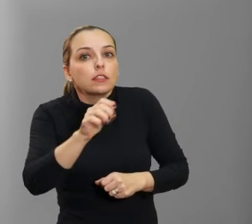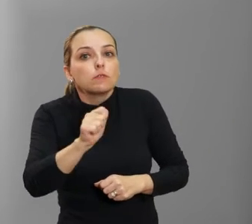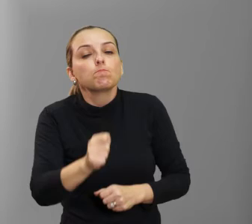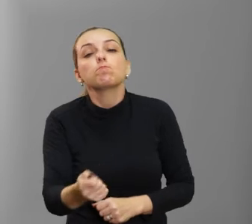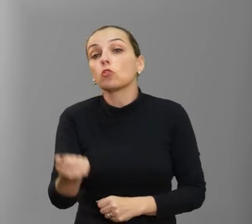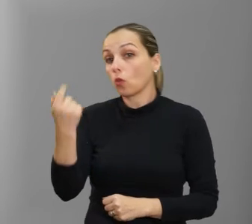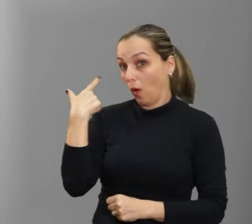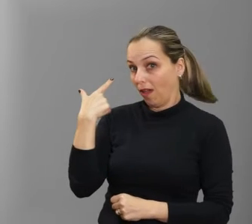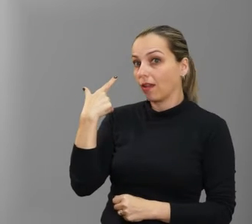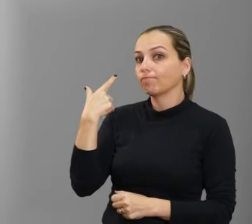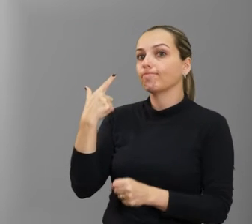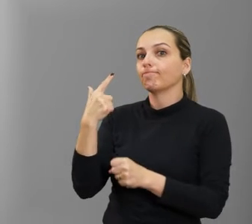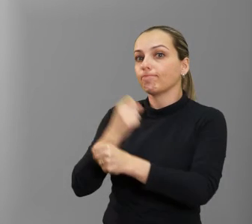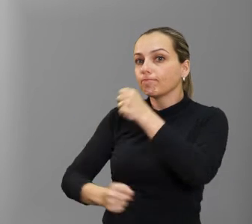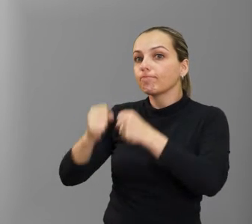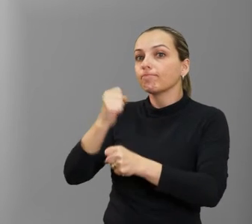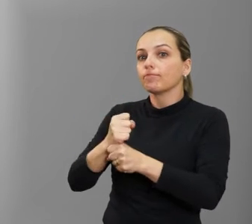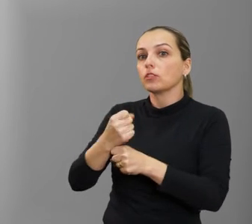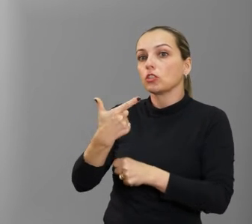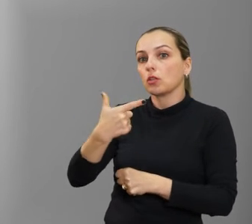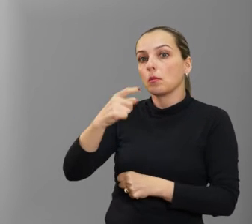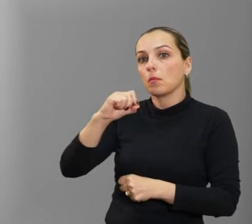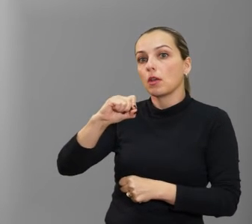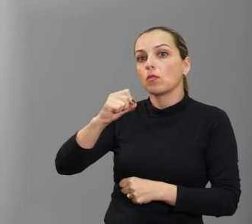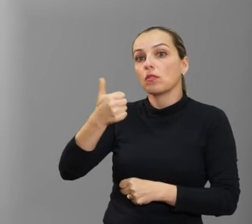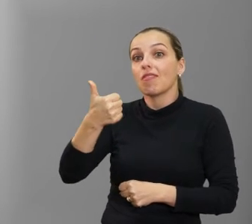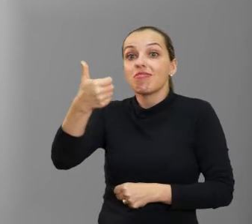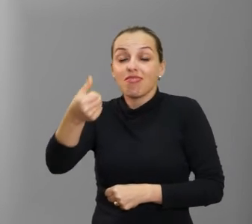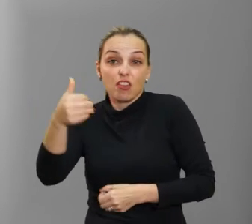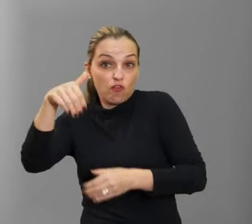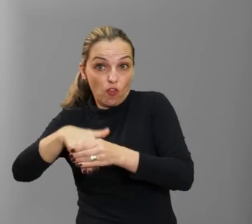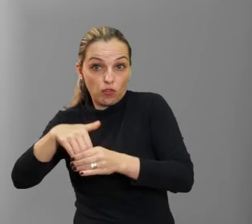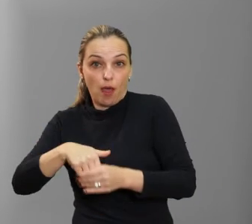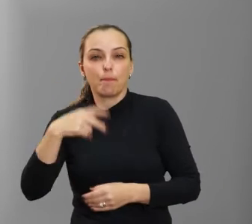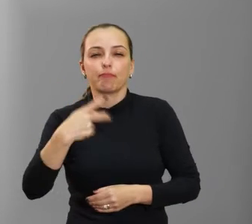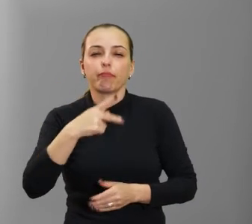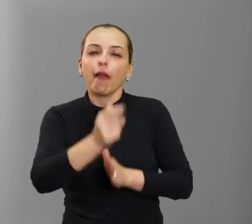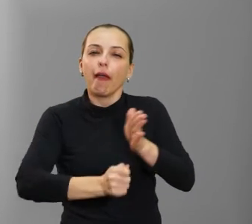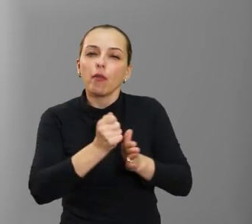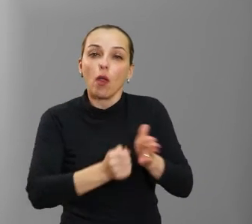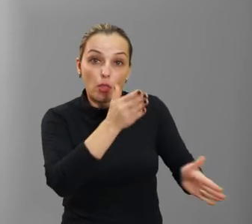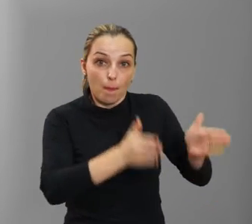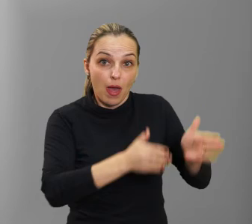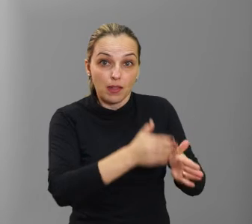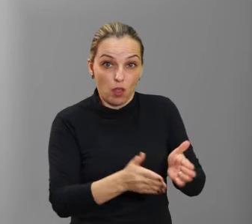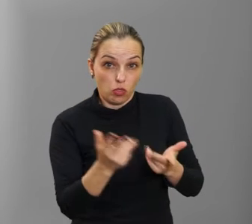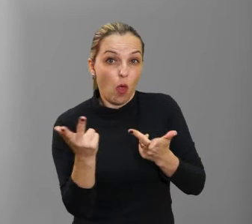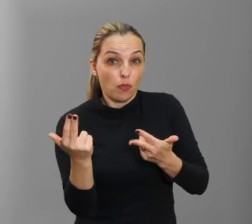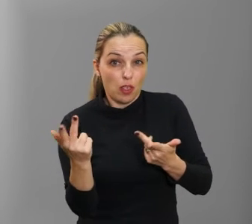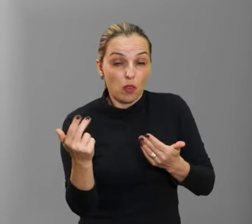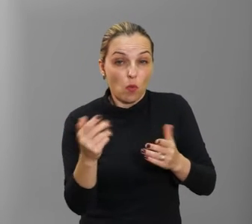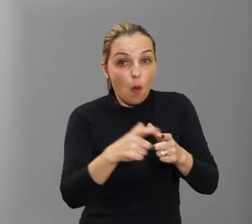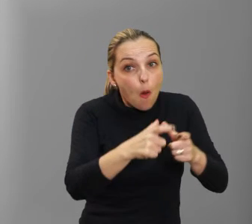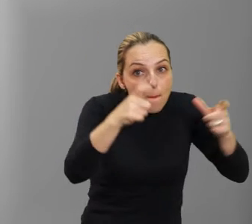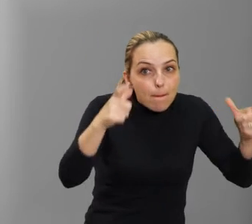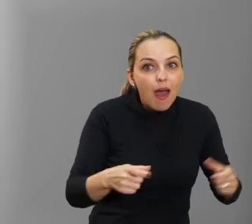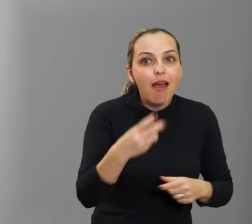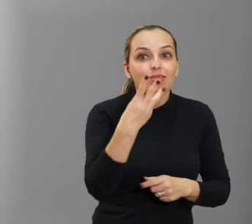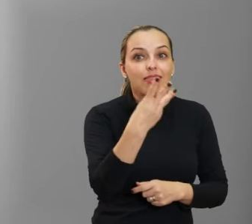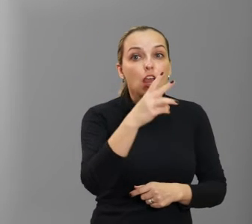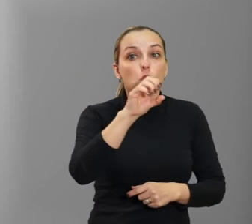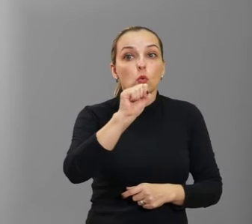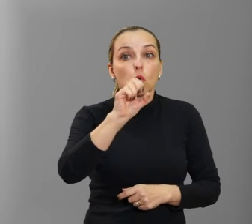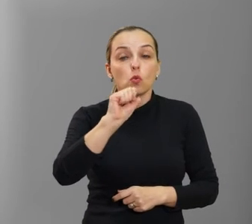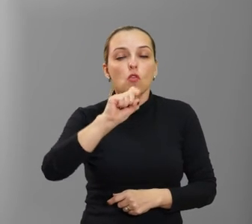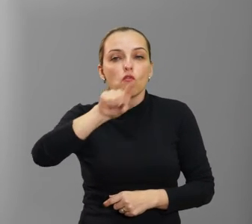93,6% comparado às últimas eleições municipais em 2016. Em Araraquara, o crescimento no mesmo período